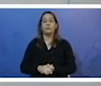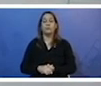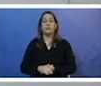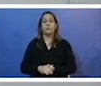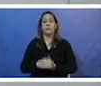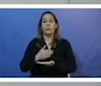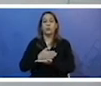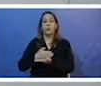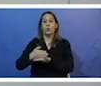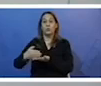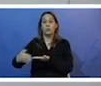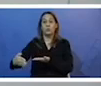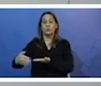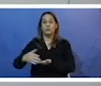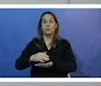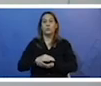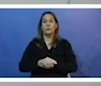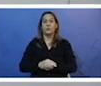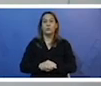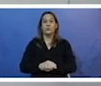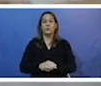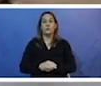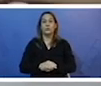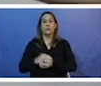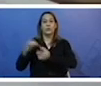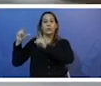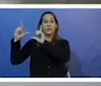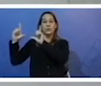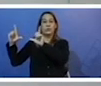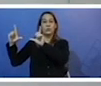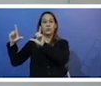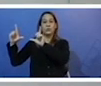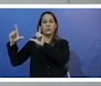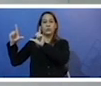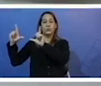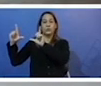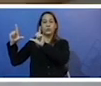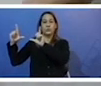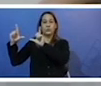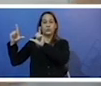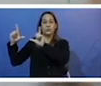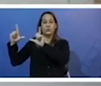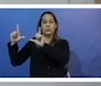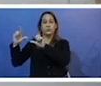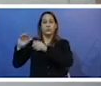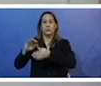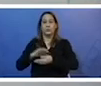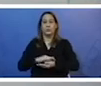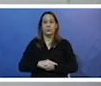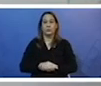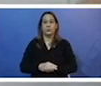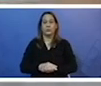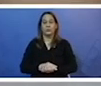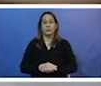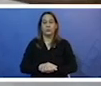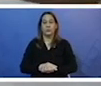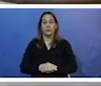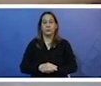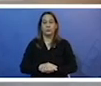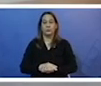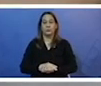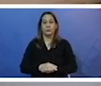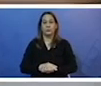Podemos ir para a próxima? Já fizeram o registro? Só nessa coluna da palavra ditada por enquanto,